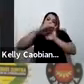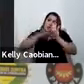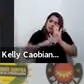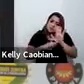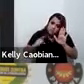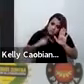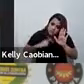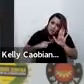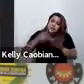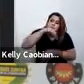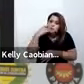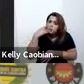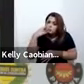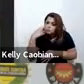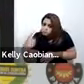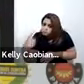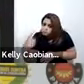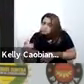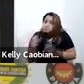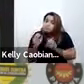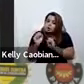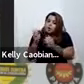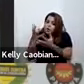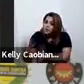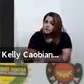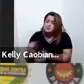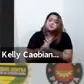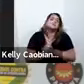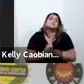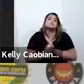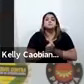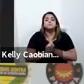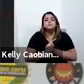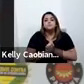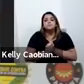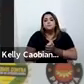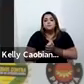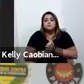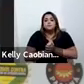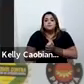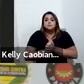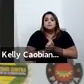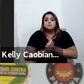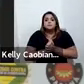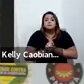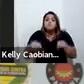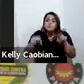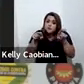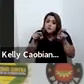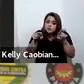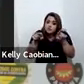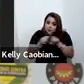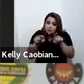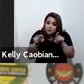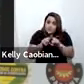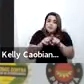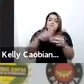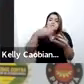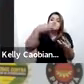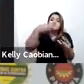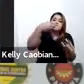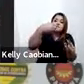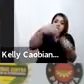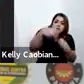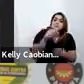tem interesse pela saída da empresa. A manutenção do emprego e flexibilização, utilizando